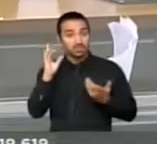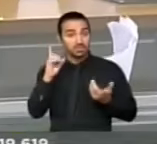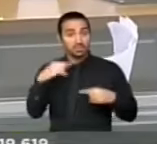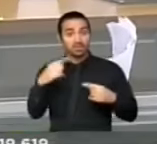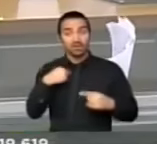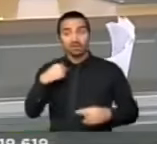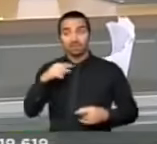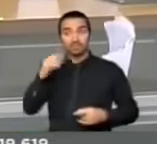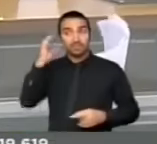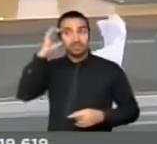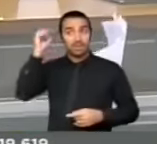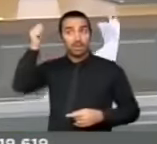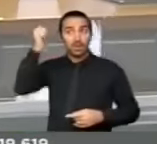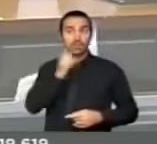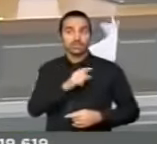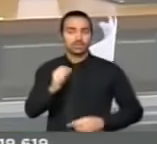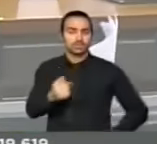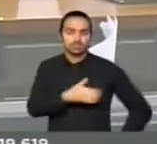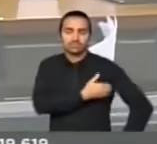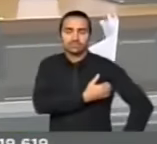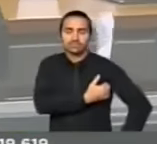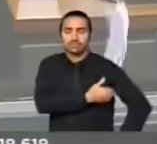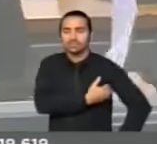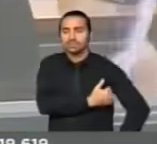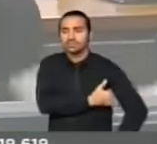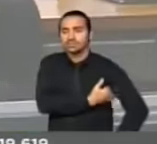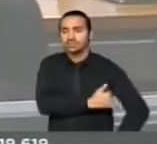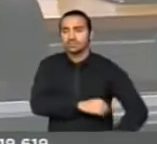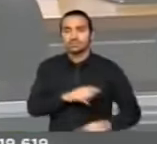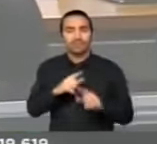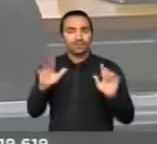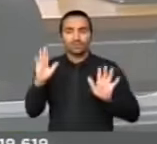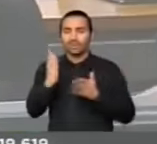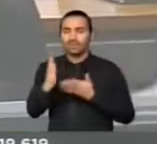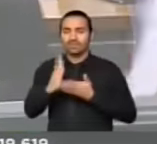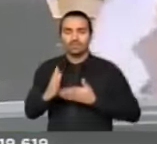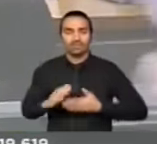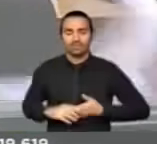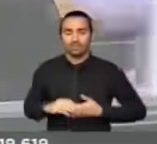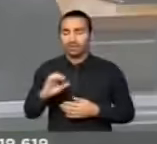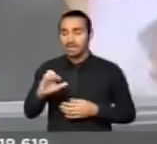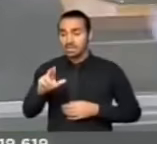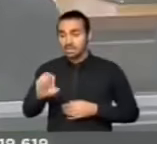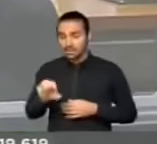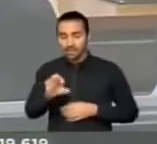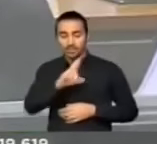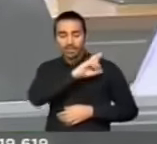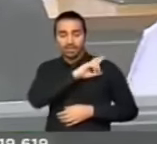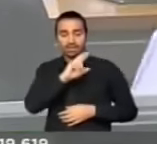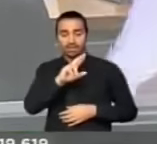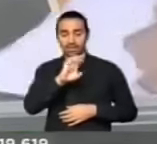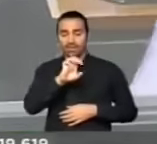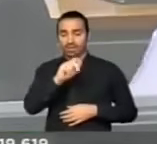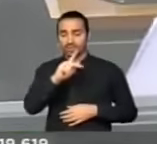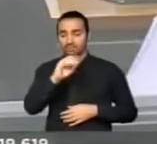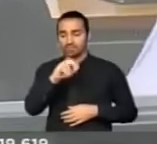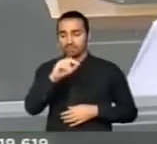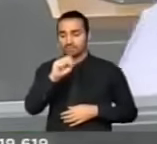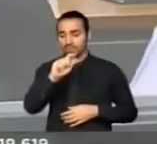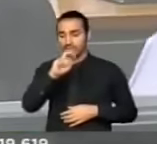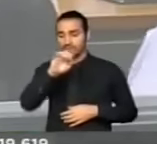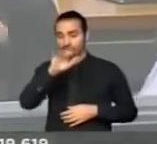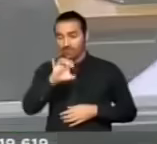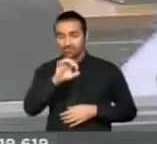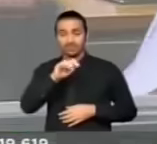questão. Vai sair por cima. Não tem nada a ver. Crime de responsabilidade,